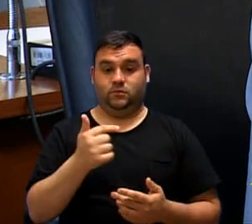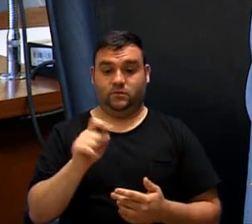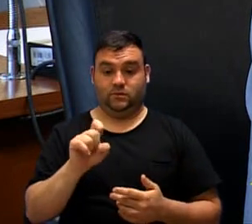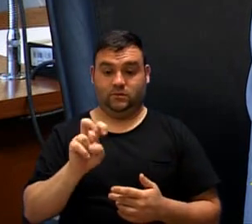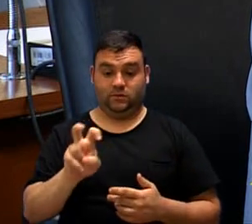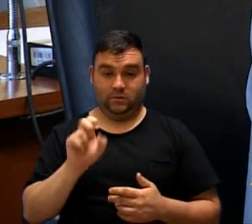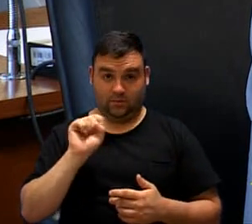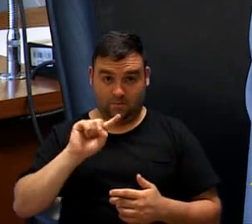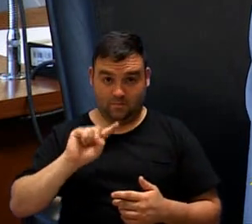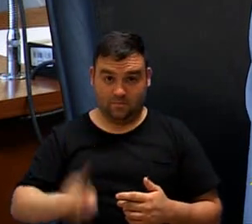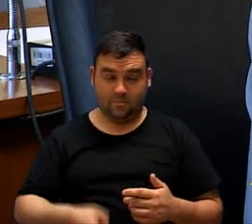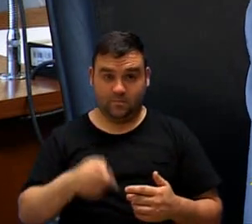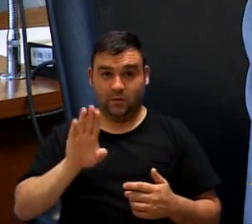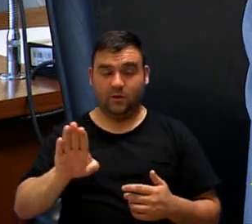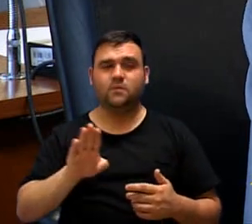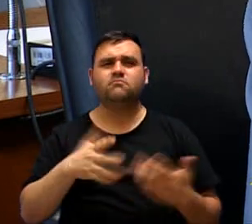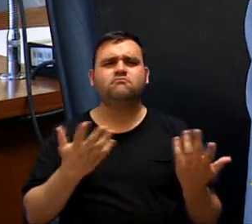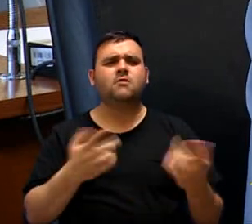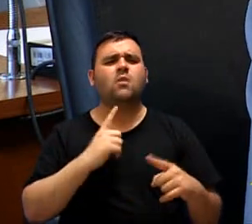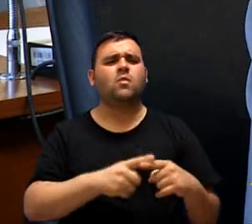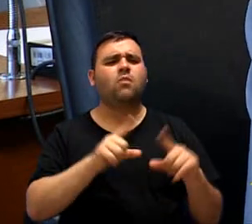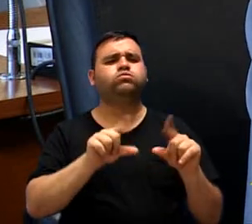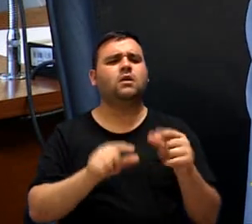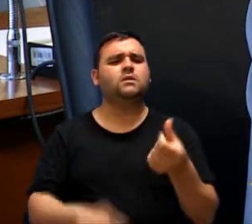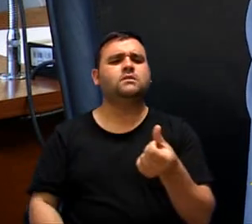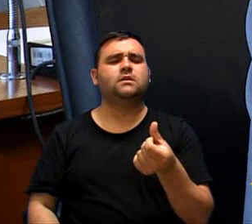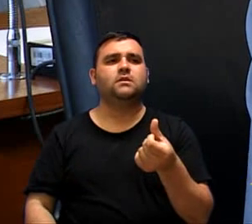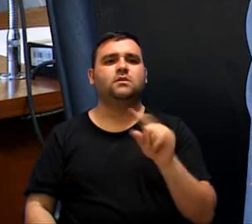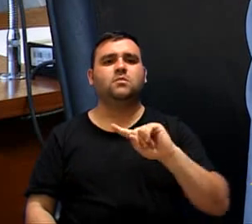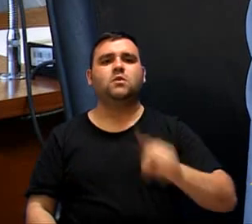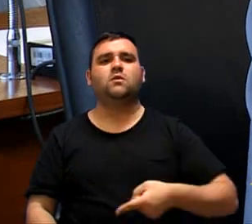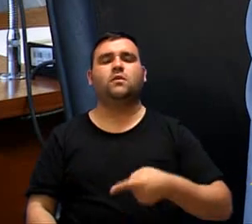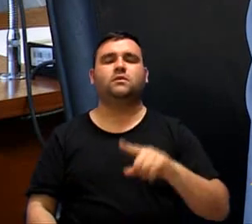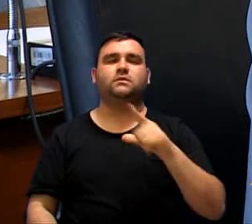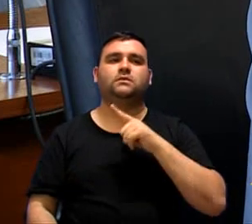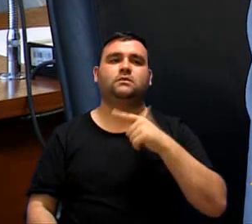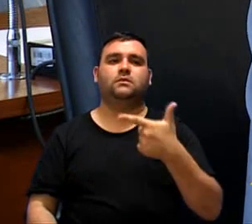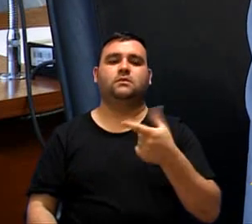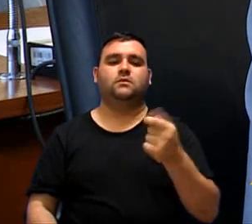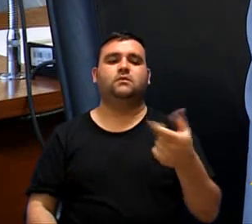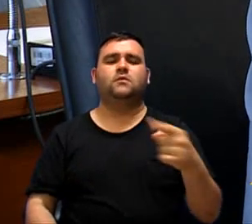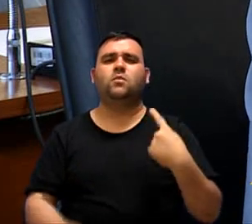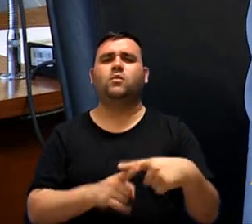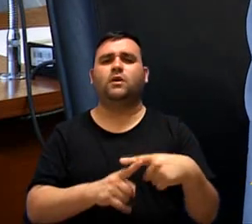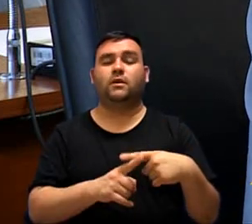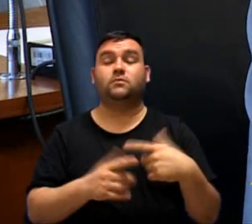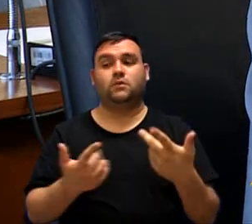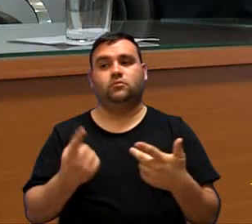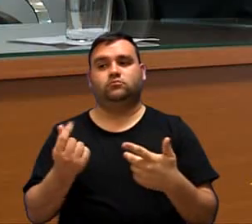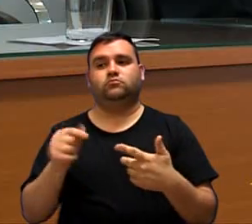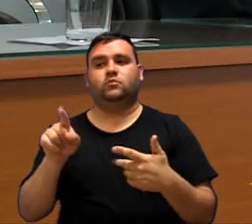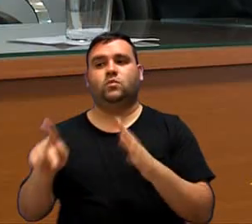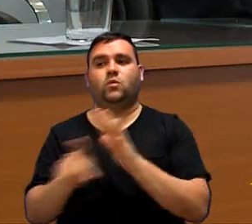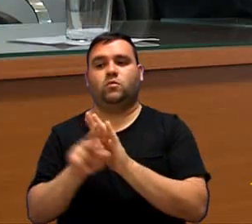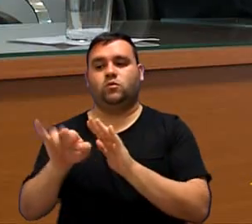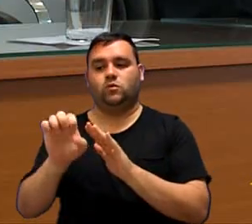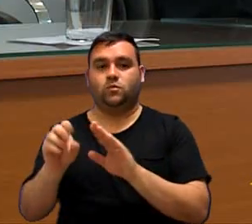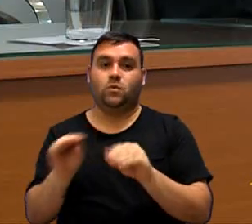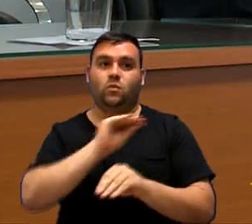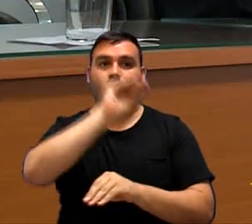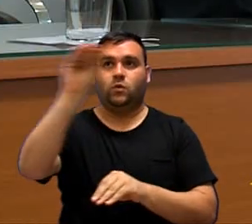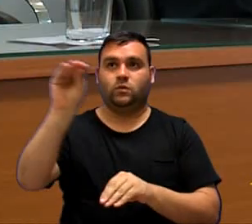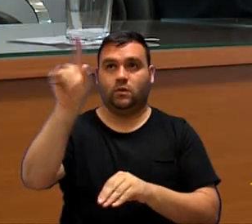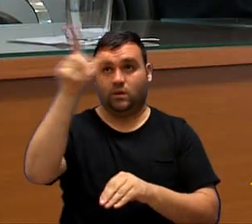2018, 235 mil. Milhões. Milhões. Uhum. E por que caiu para 6 milhões em 2020? Porque o Caixa Único saiu da URBS e vem para a Prefeitura